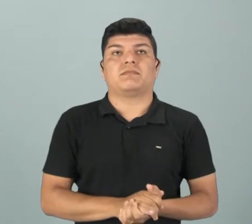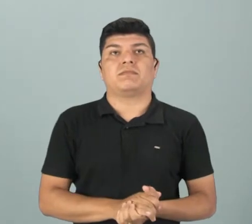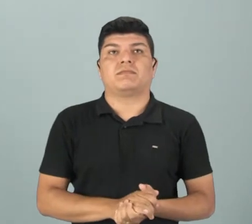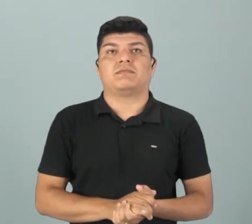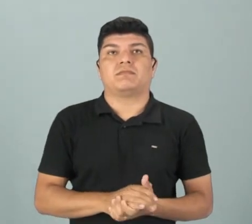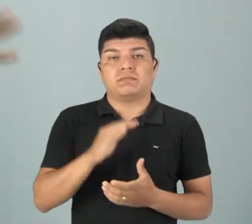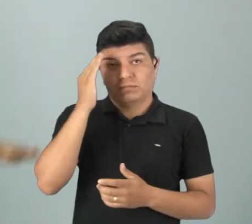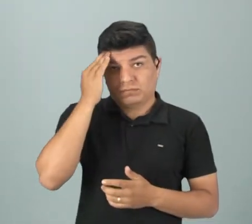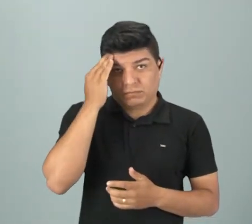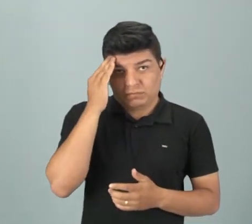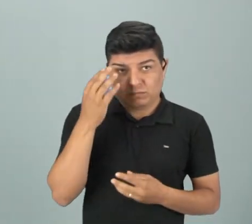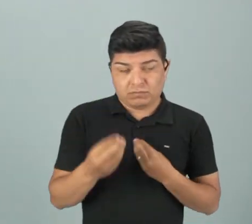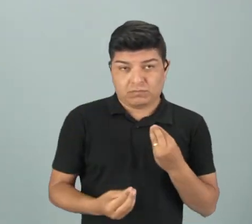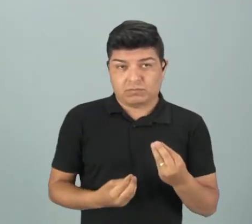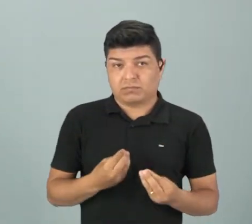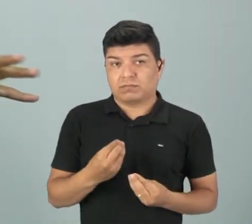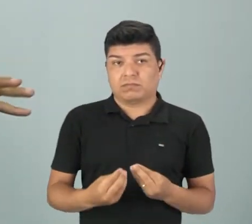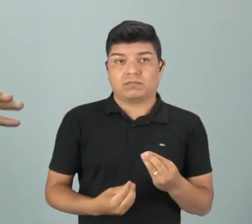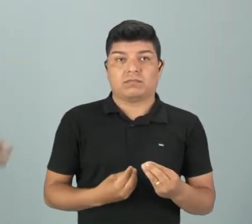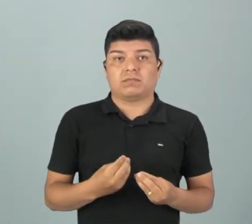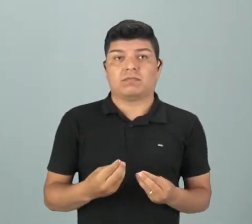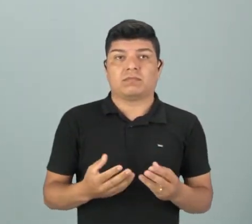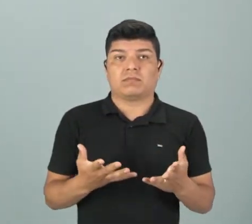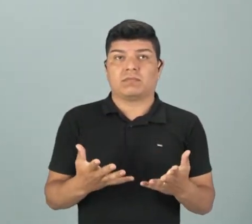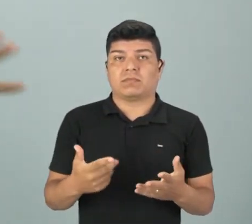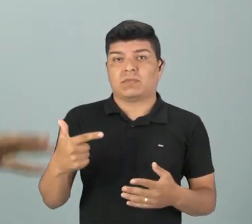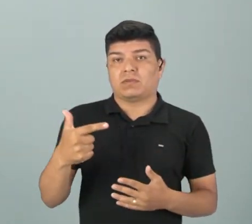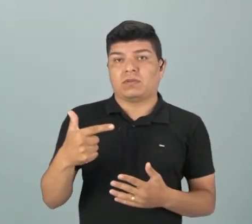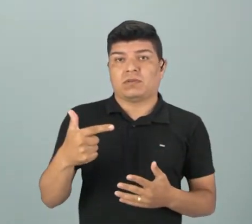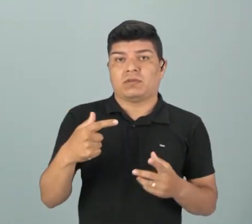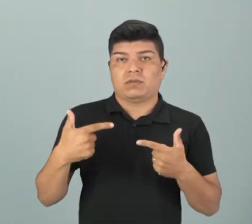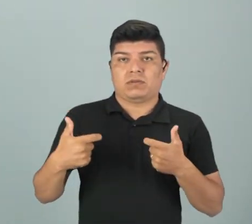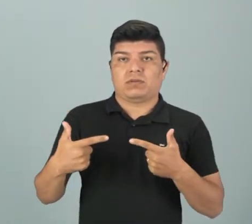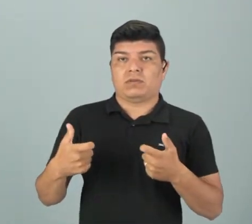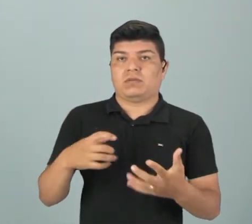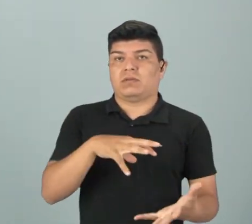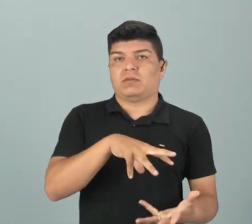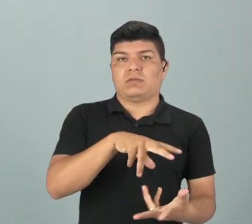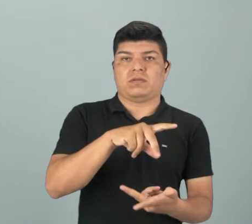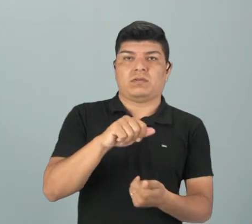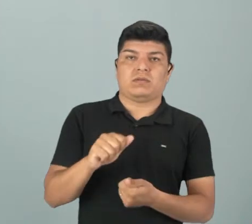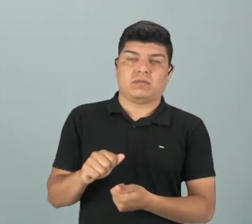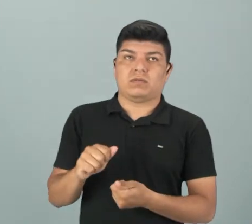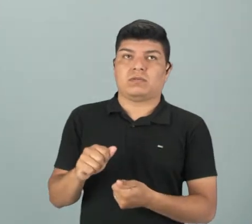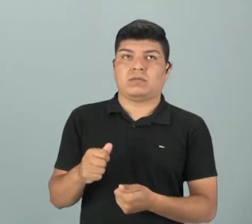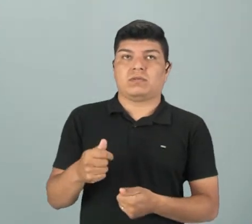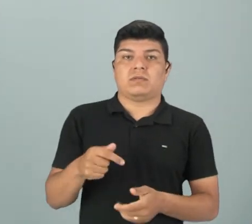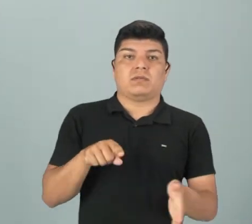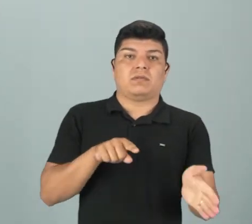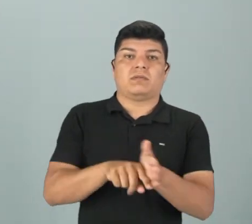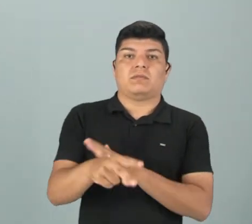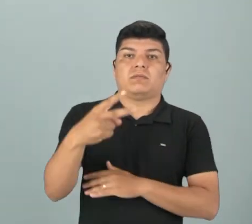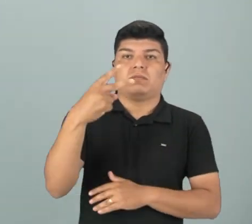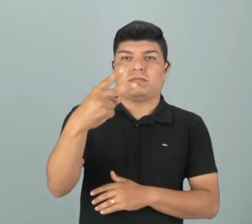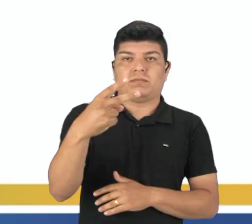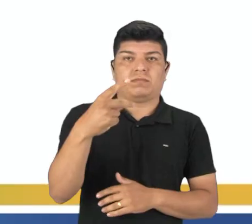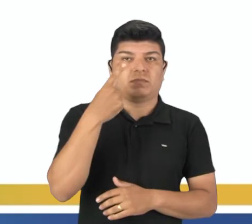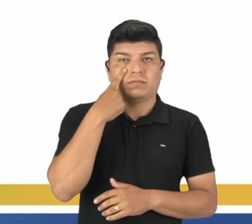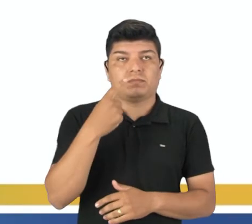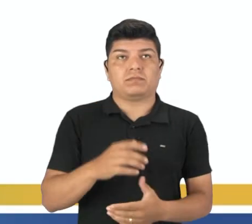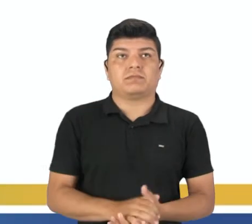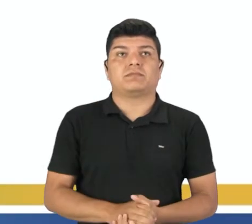gente entender um pouco sobre essa fase da Segunda Guerra Mundial, do período entre guerras, vamos fazer 2 questões rapidinho.